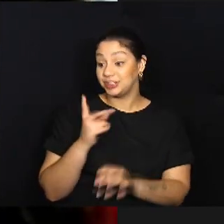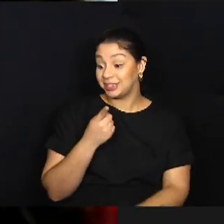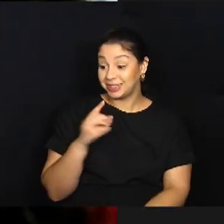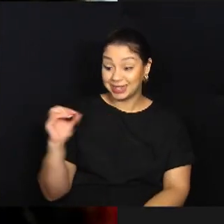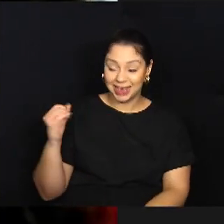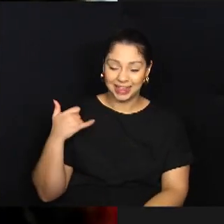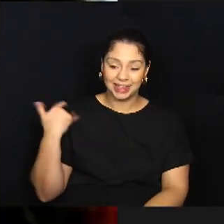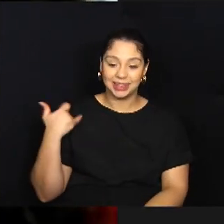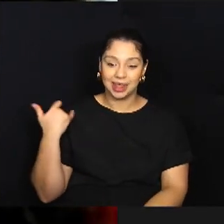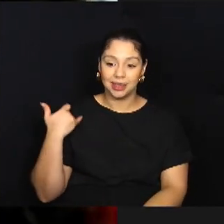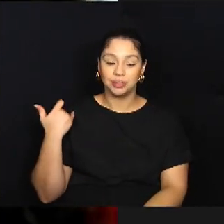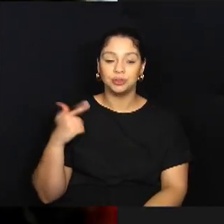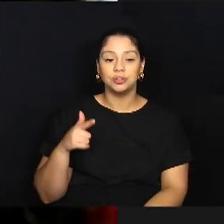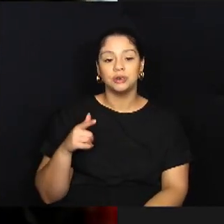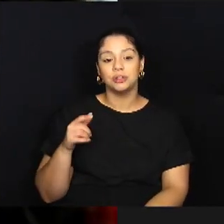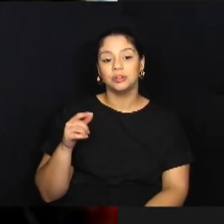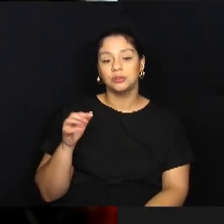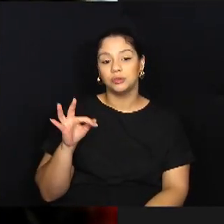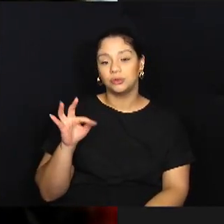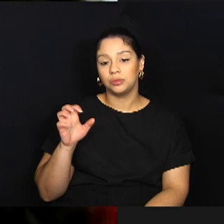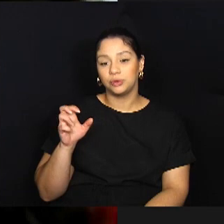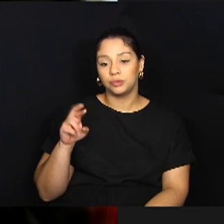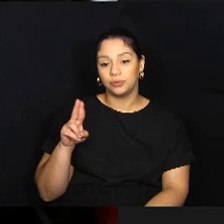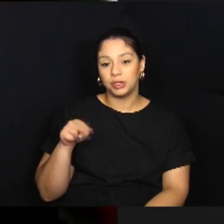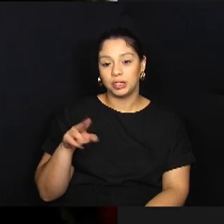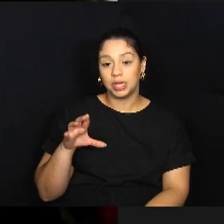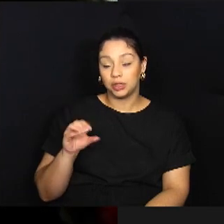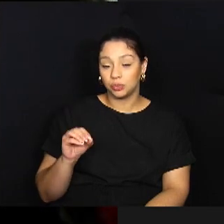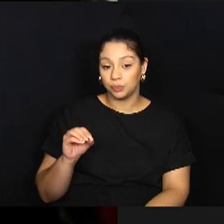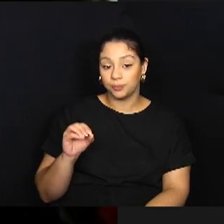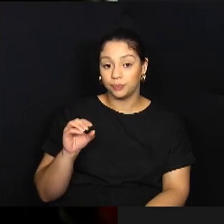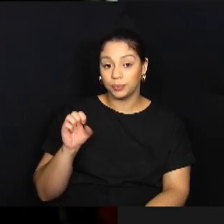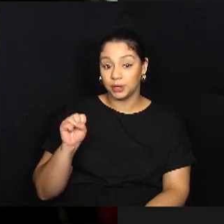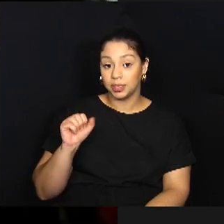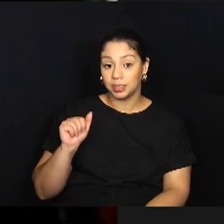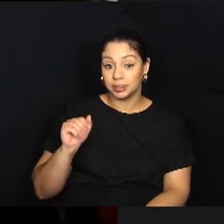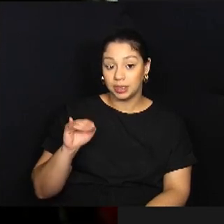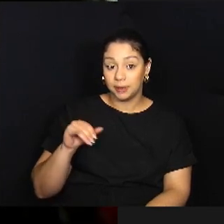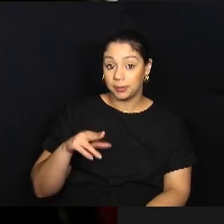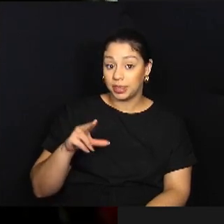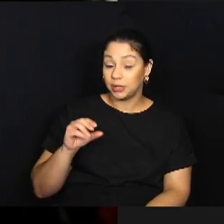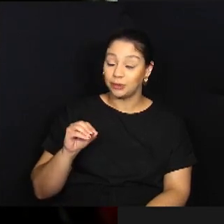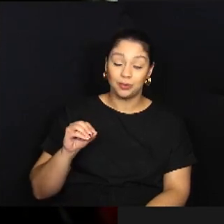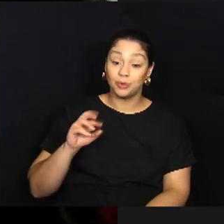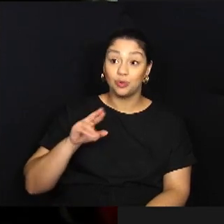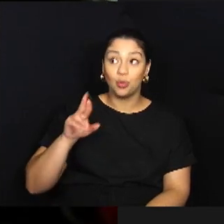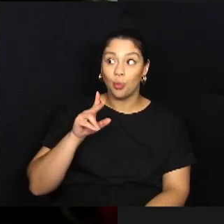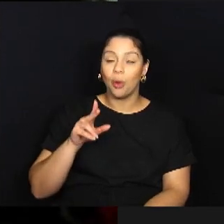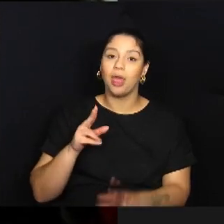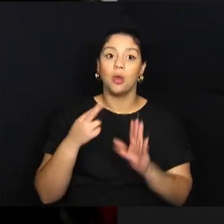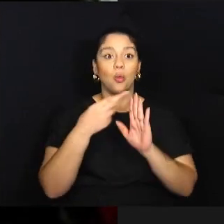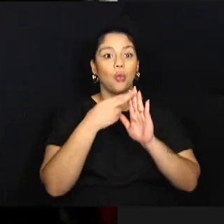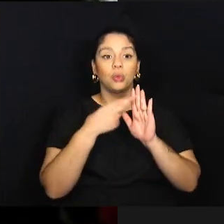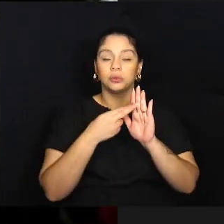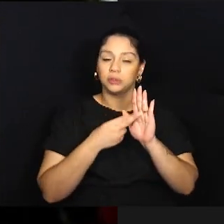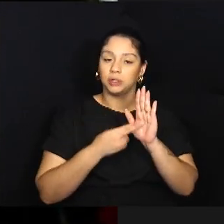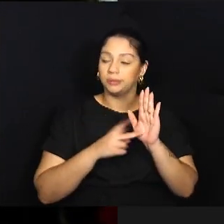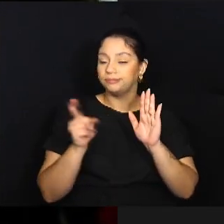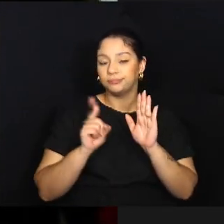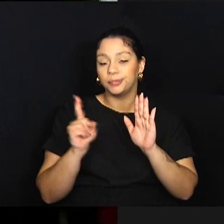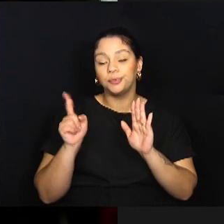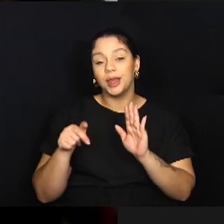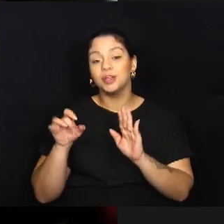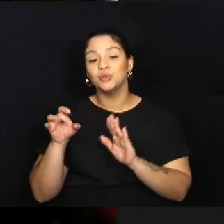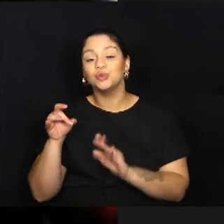histórias, a nossa ideia é que não será um guia de viagem, serão crônicas da nossa experiência, né? O nosso olhar sobre essa experiência